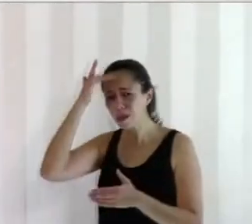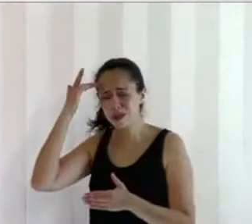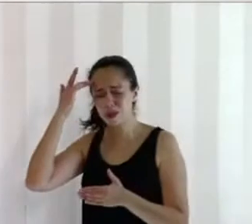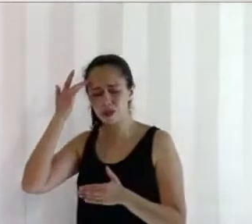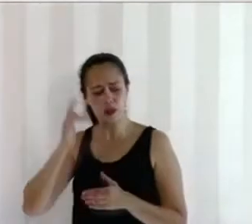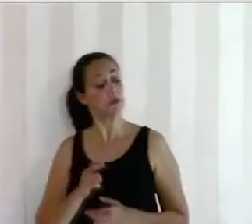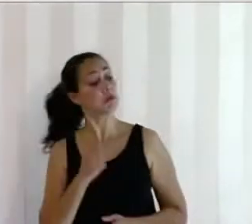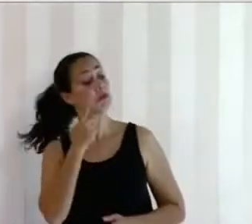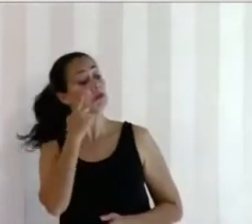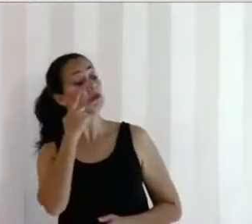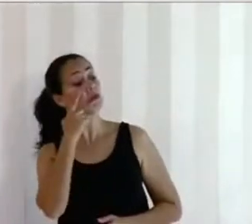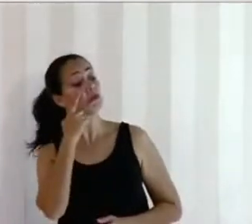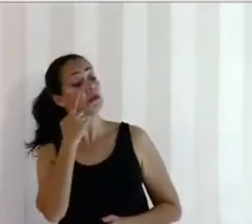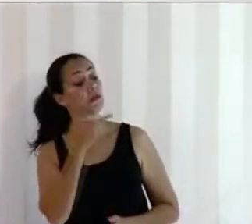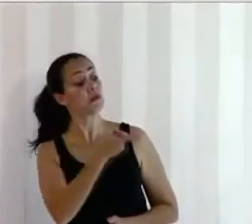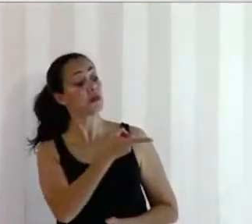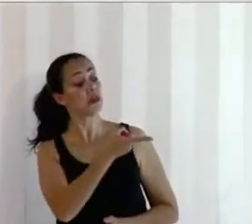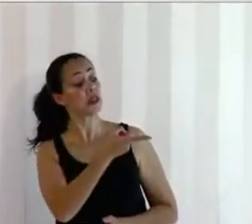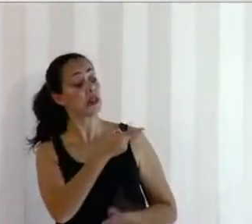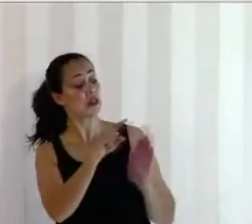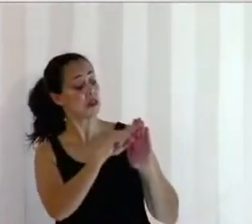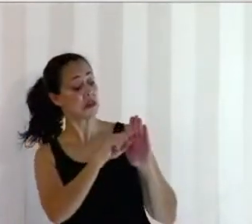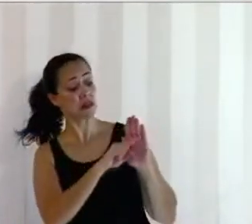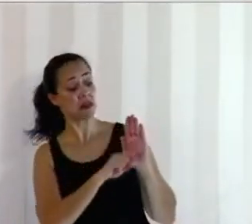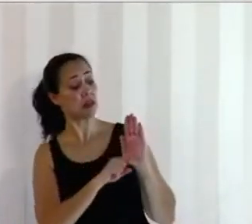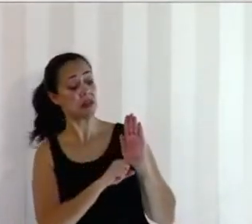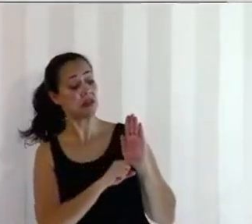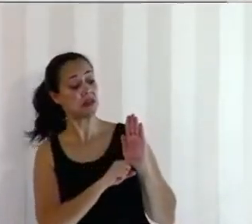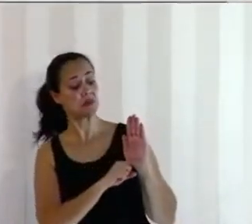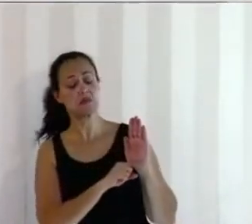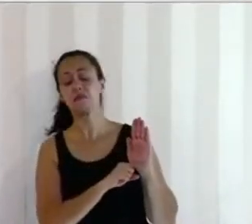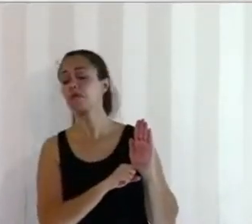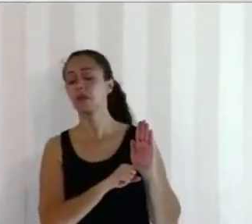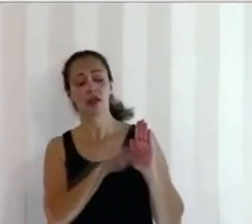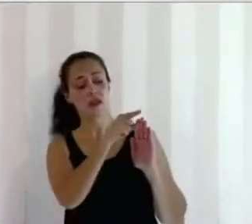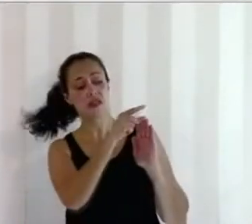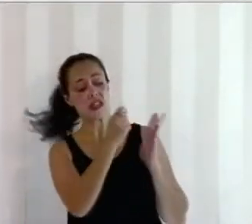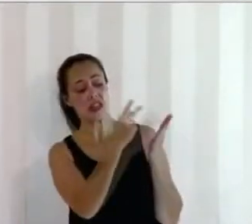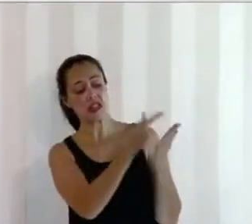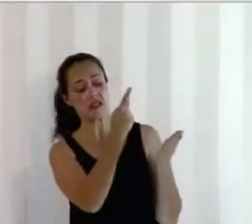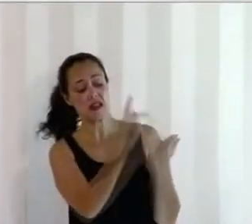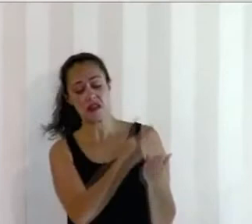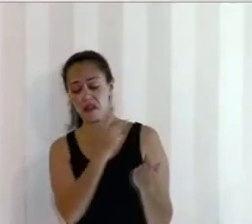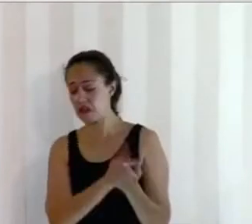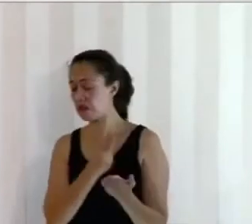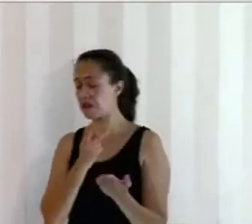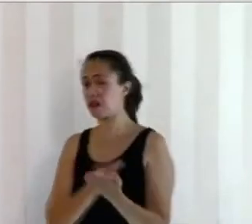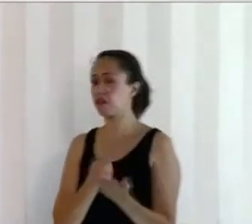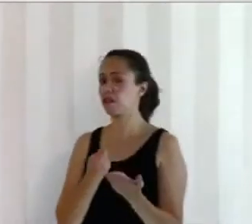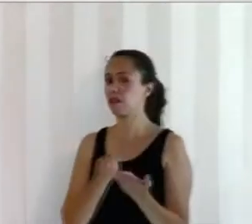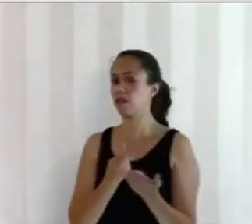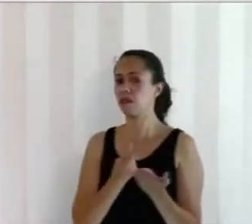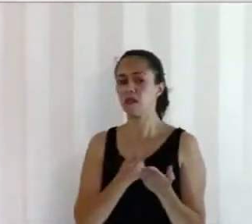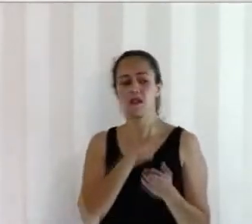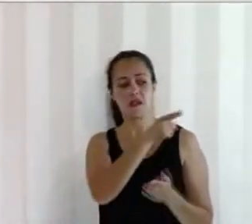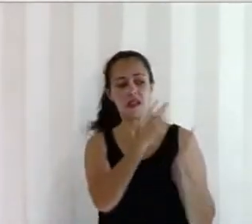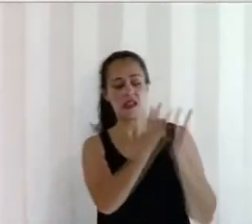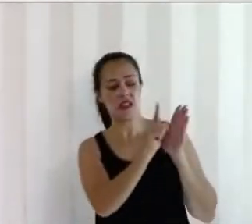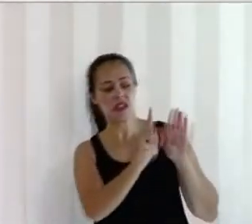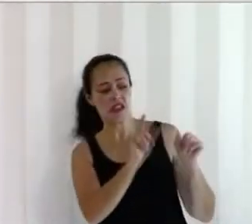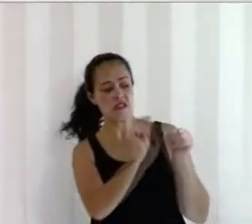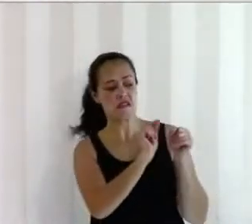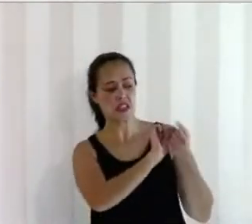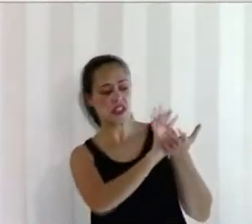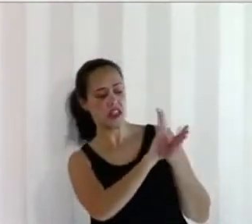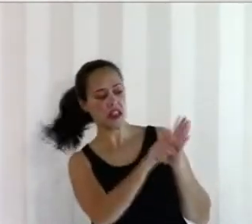dos escribas, nem entrar no reino dos céus nós entramos. Olha, isso é muito sério, porque isso é lei